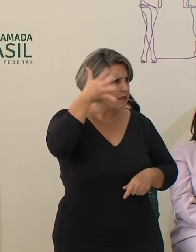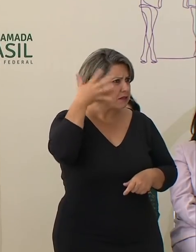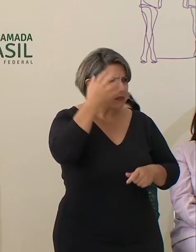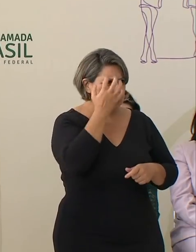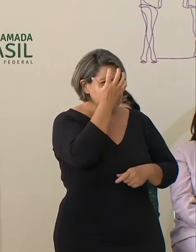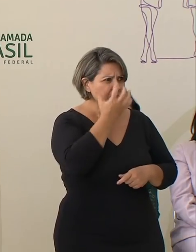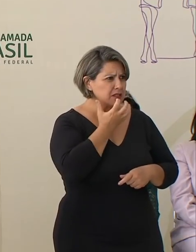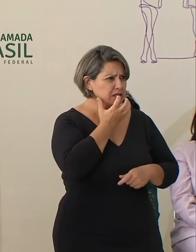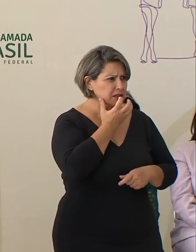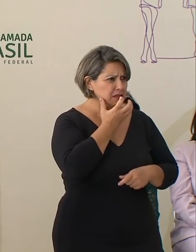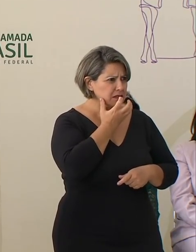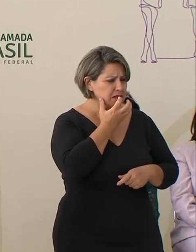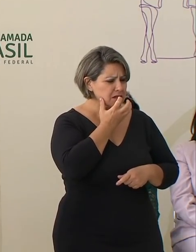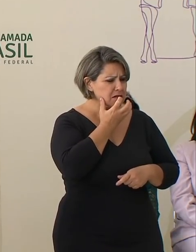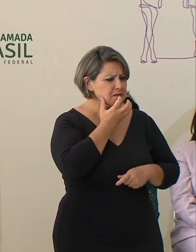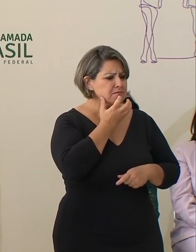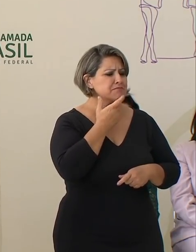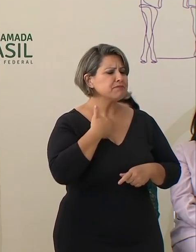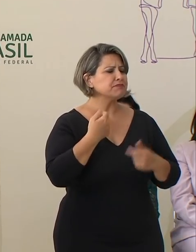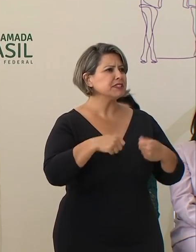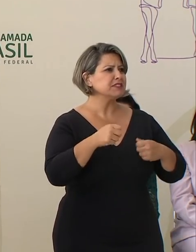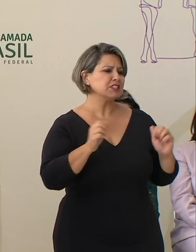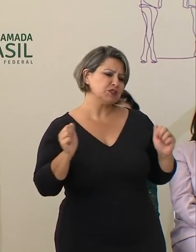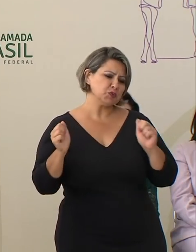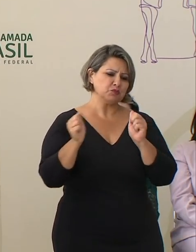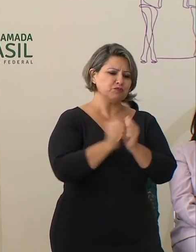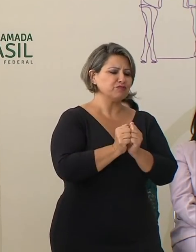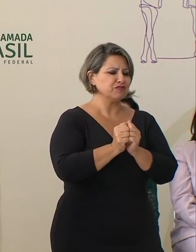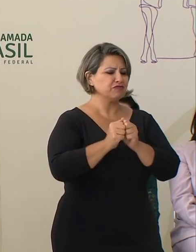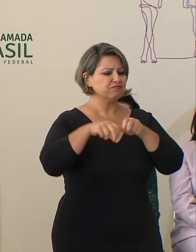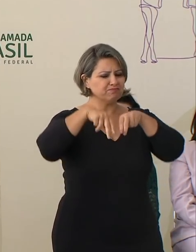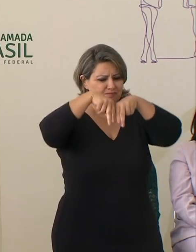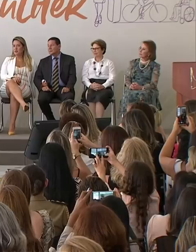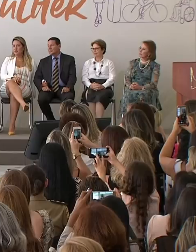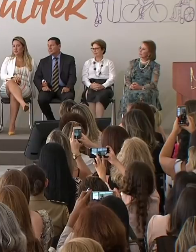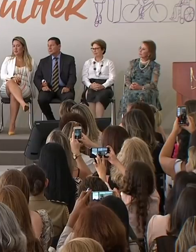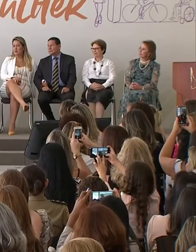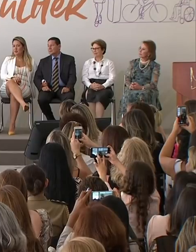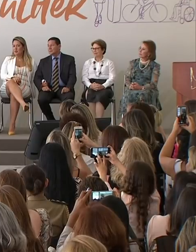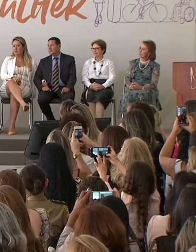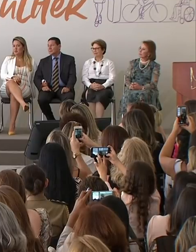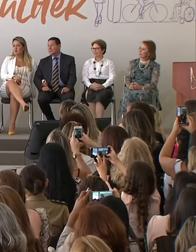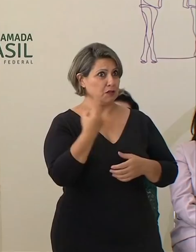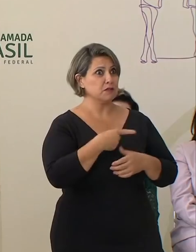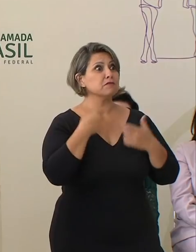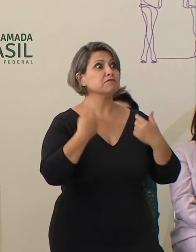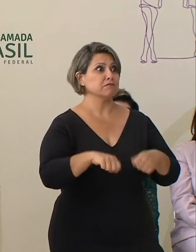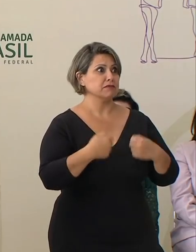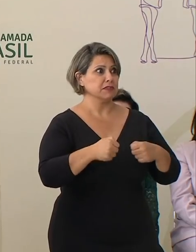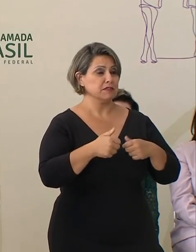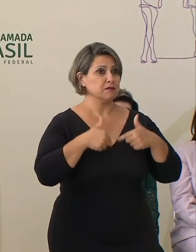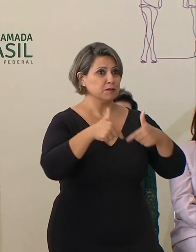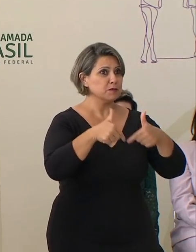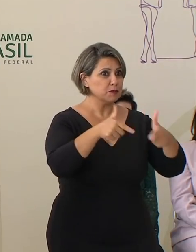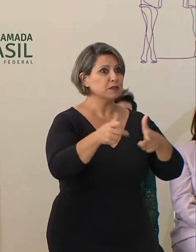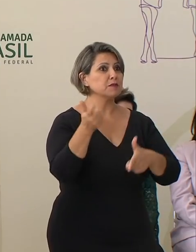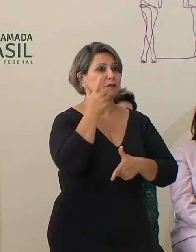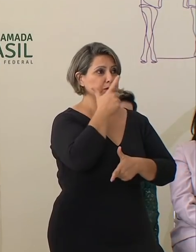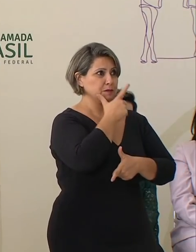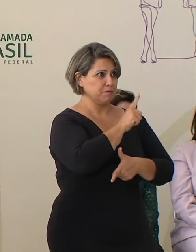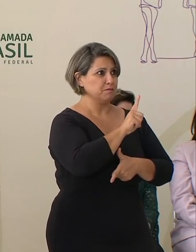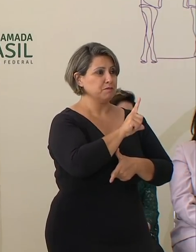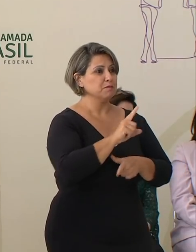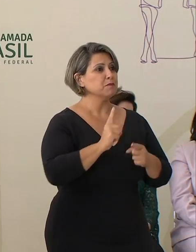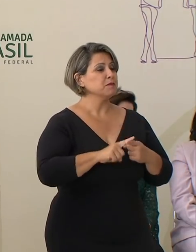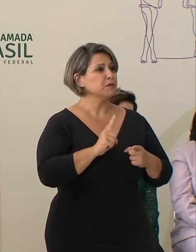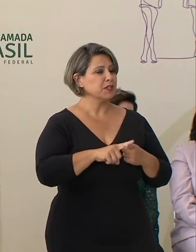não ao seu lado, mas junto de si, uma mulher com os mesmos princípios. Porque somente dessa maneira